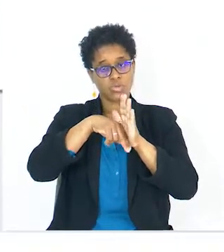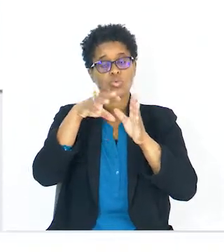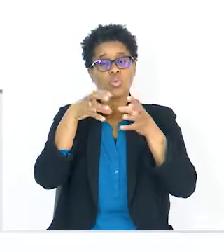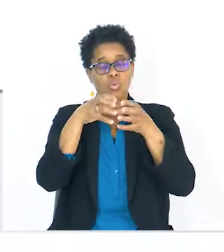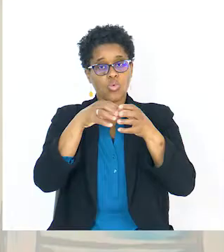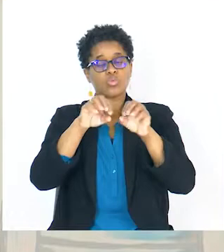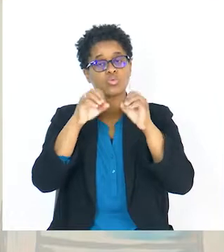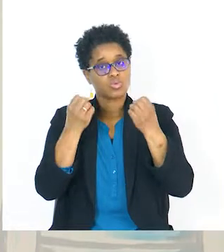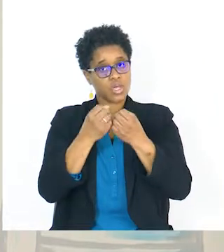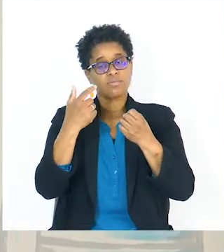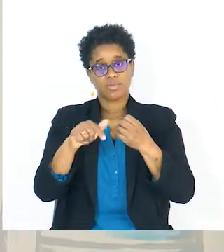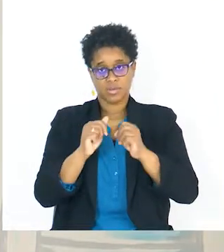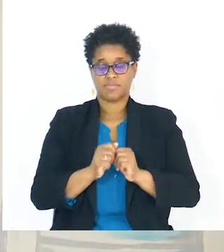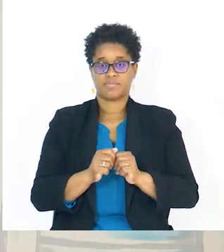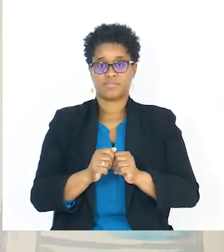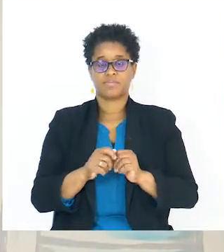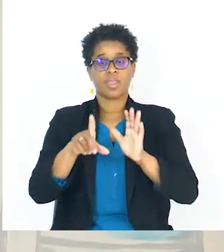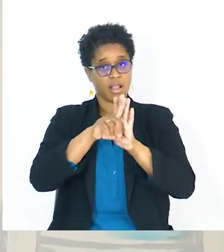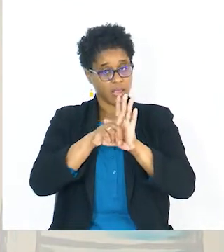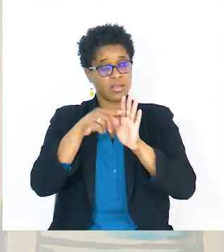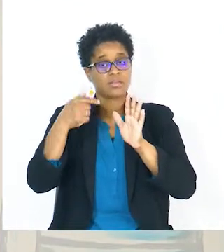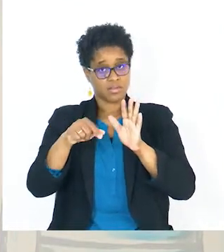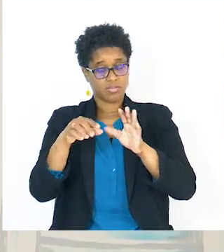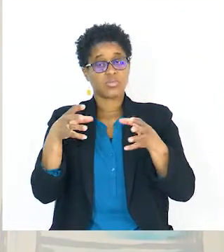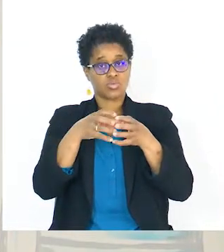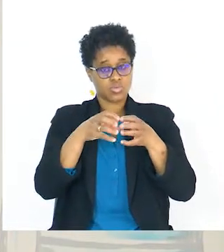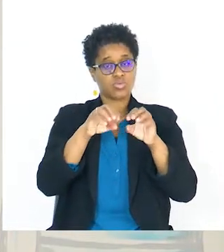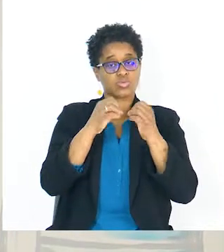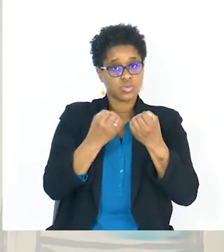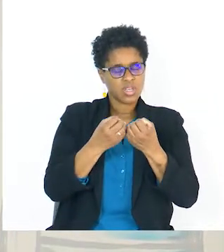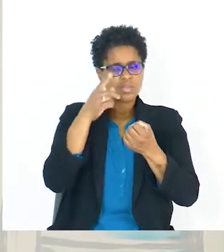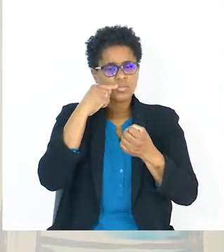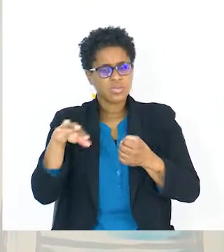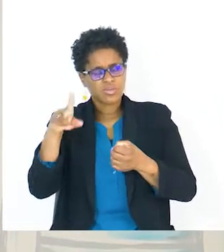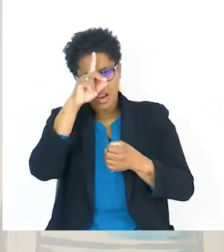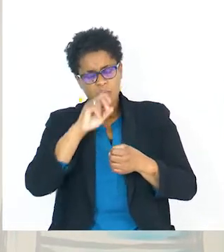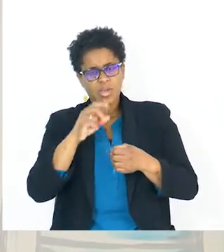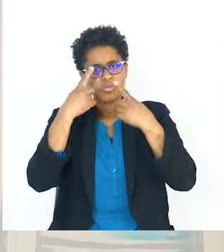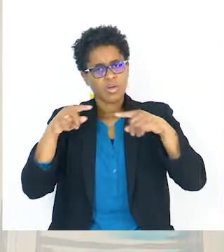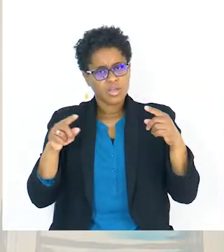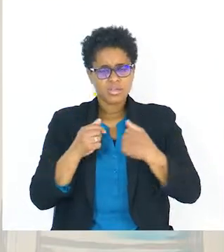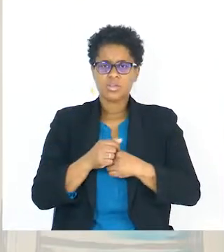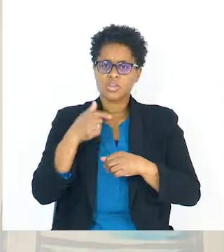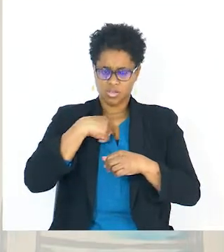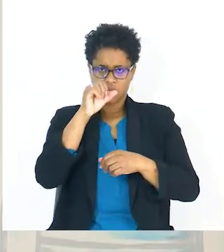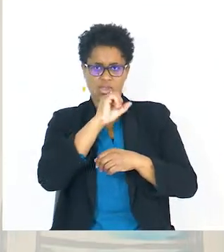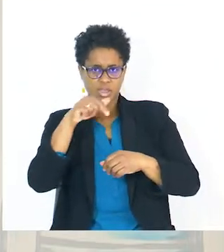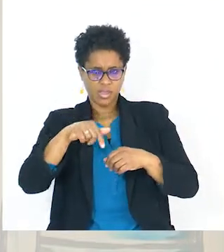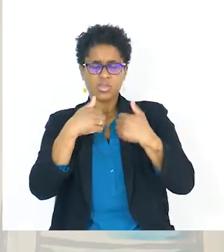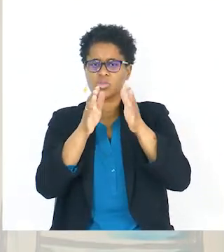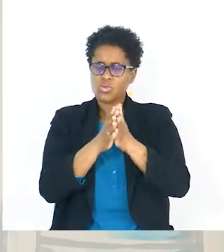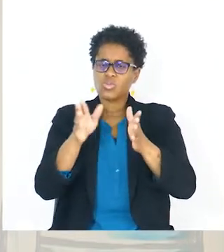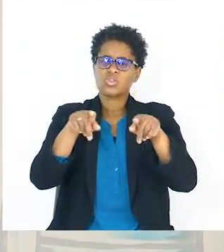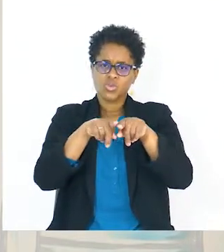pertencem. Meninos, vocês estão a lembrar de uma canção que eu cantei aqui? Somos todos iguais e